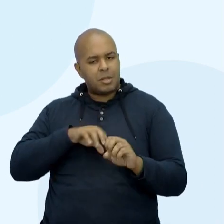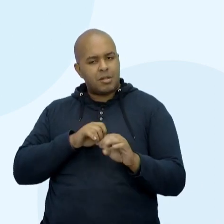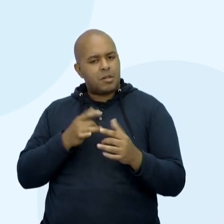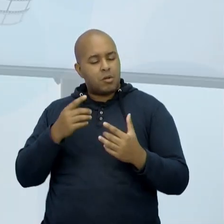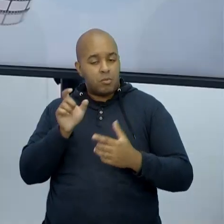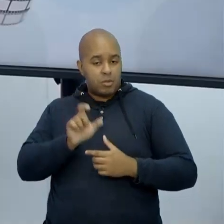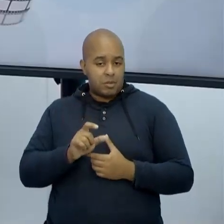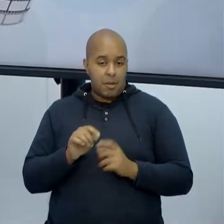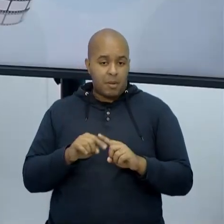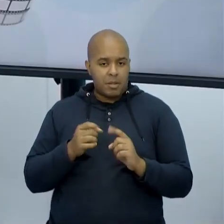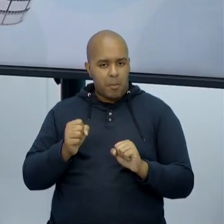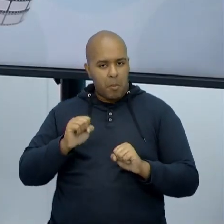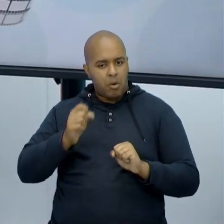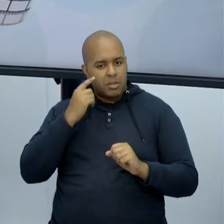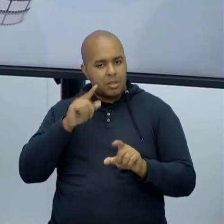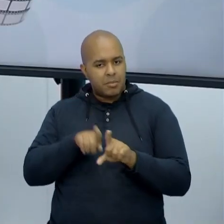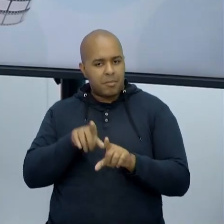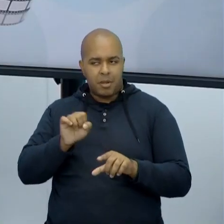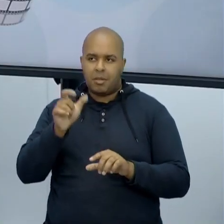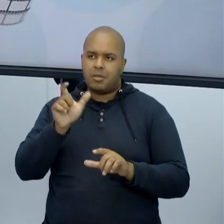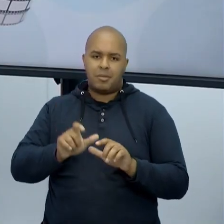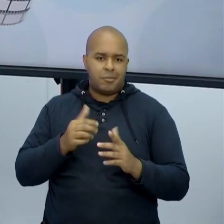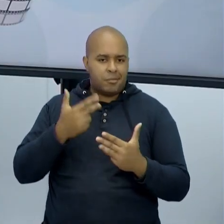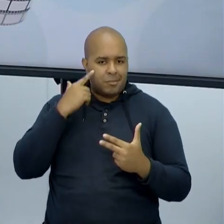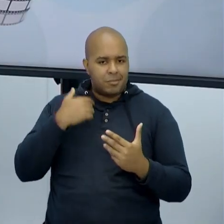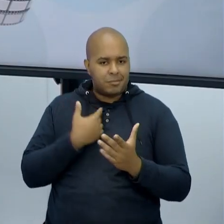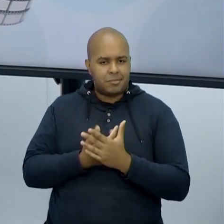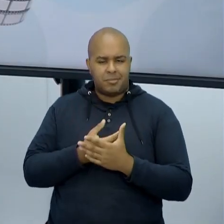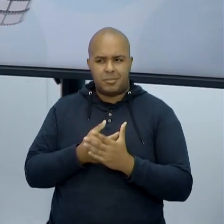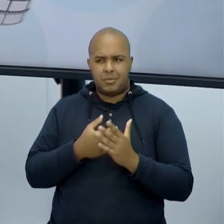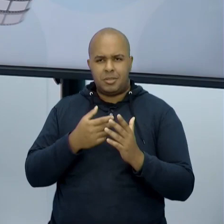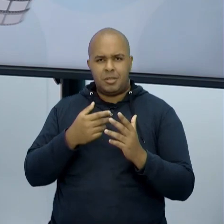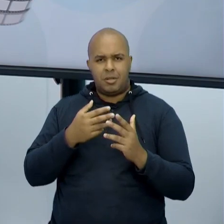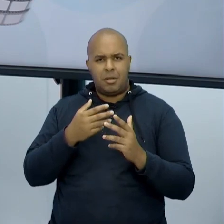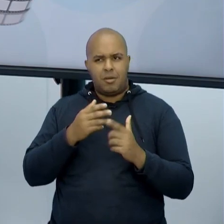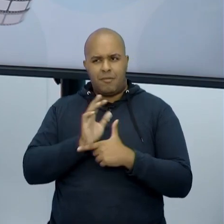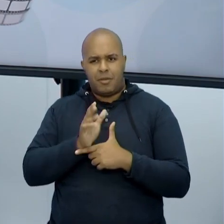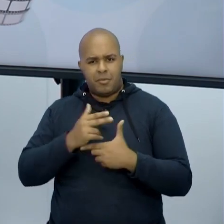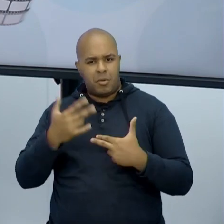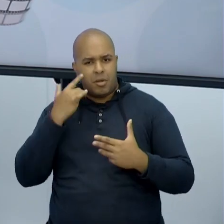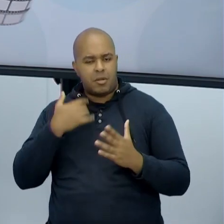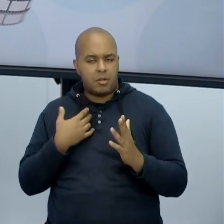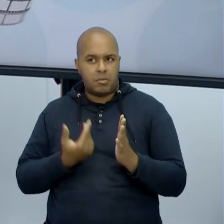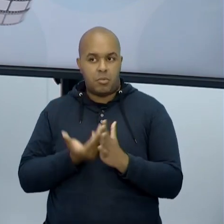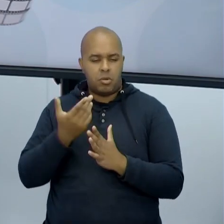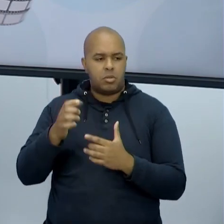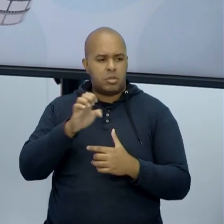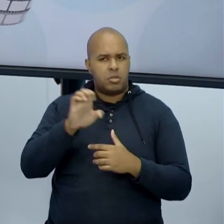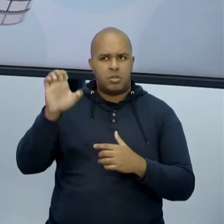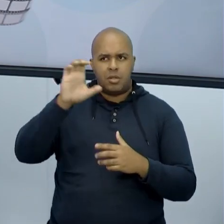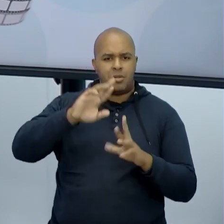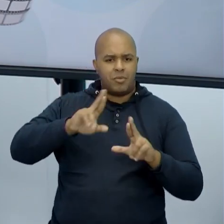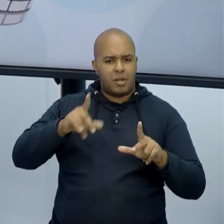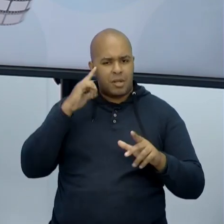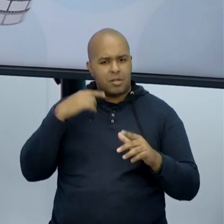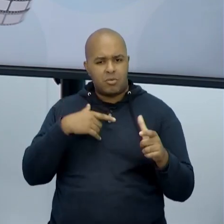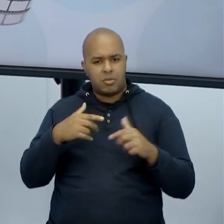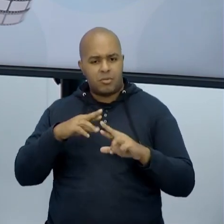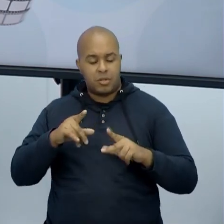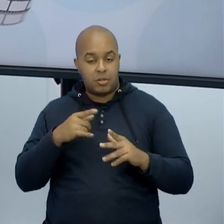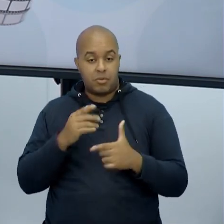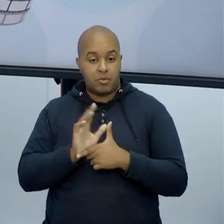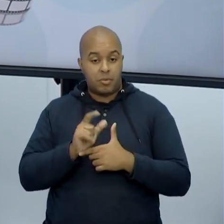como exemplo, mas você pode pegar exemplos de campeões de bilheteria, pode pegar filmes de estados diferentes, diretores diferentes, os